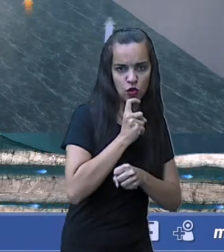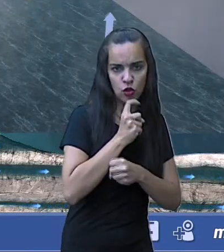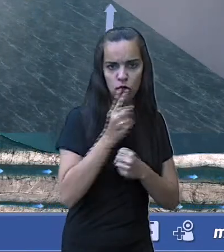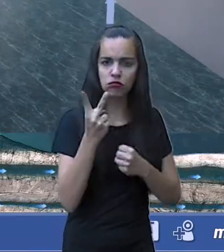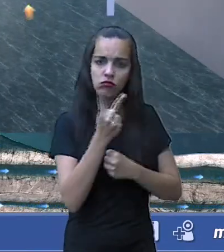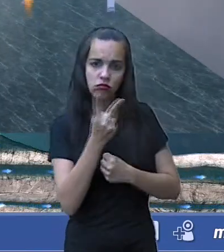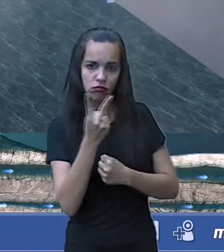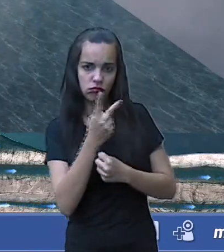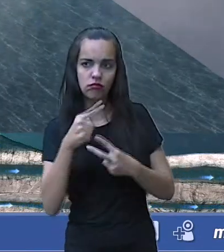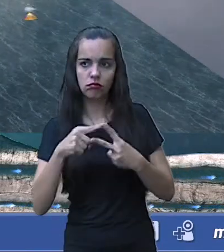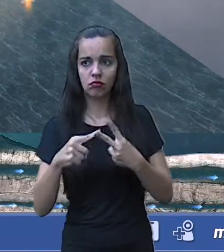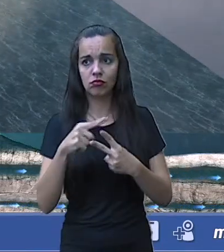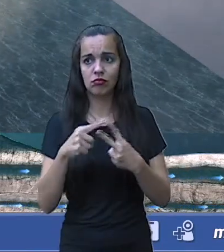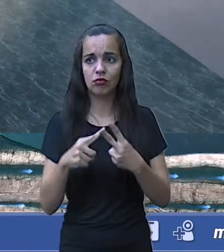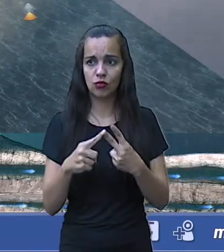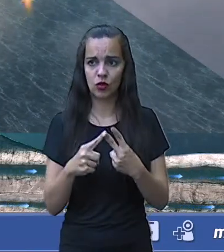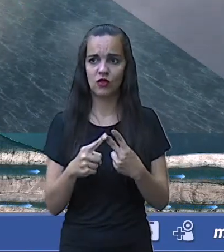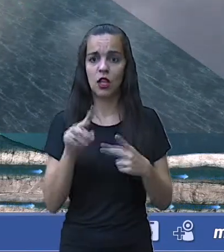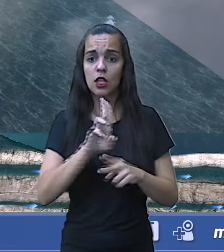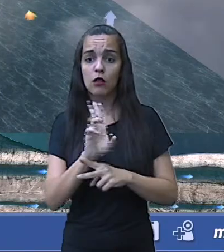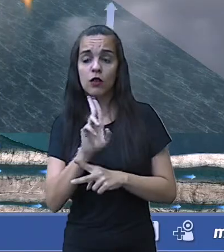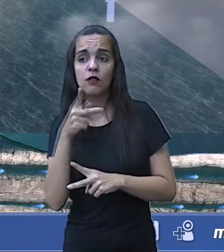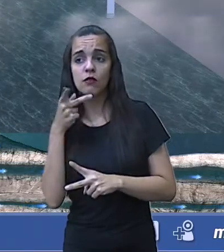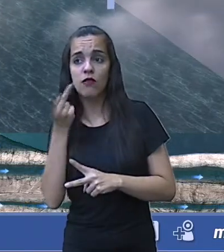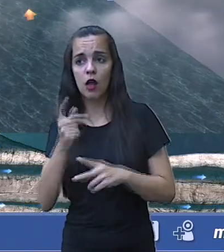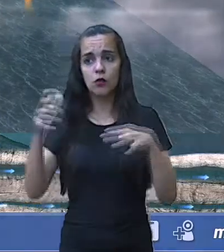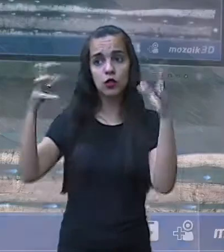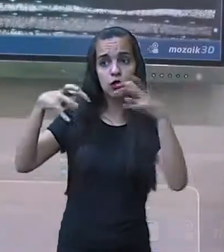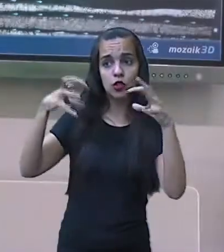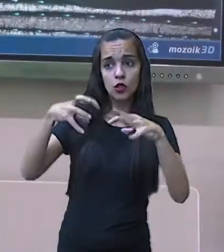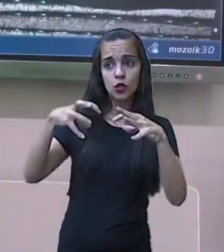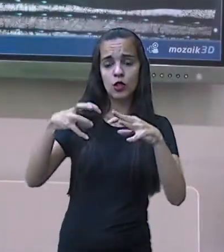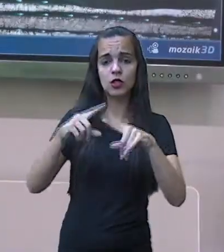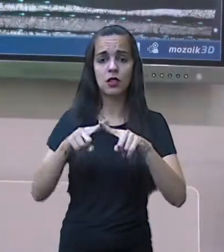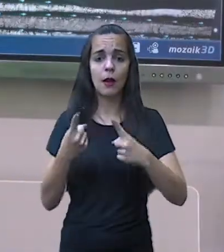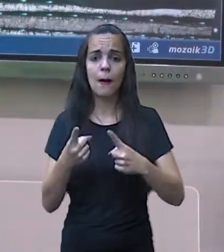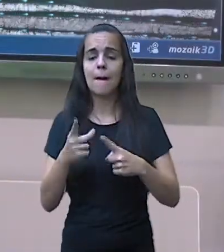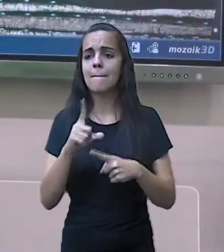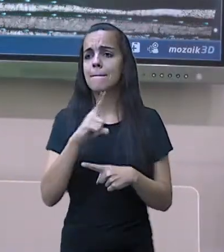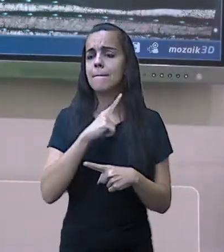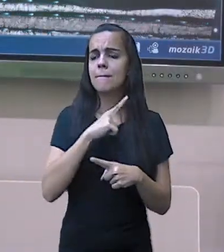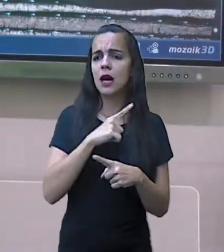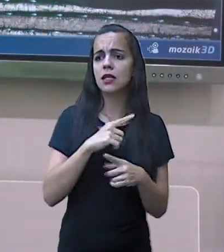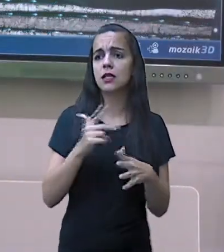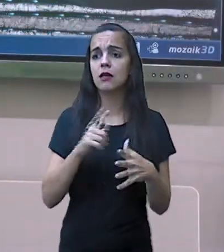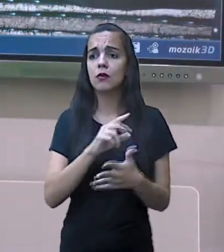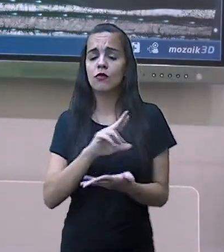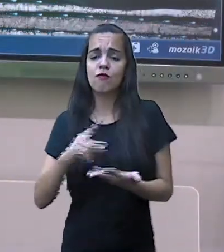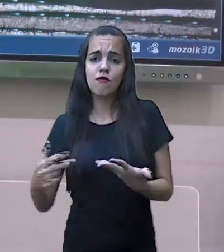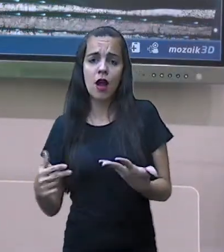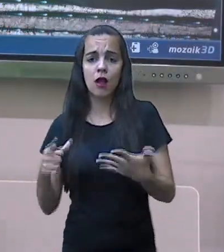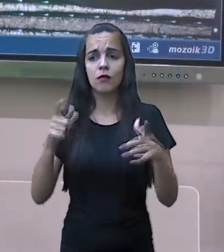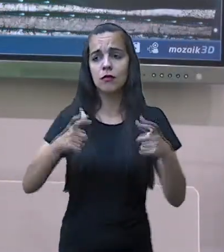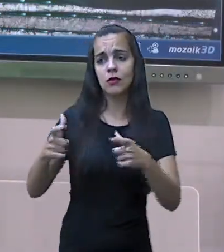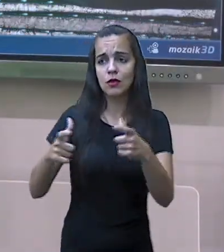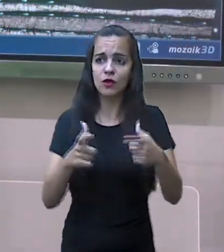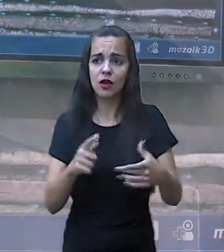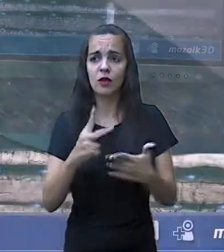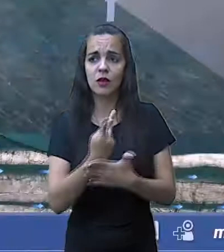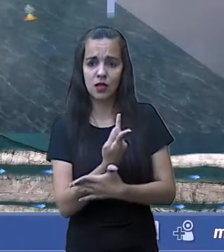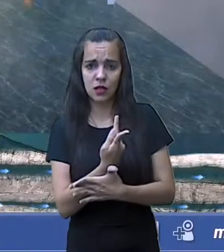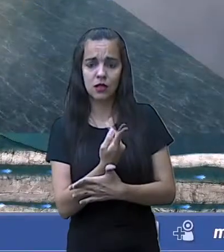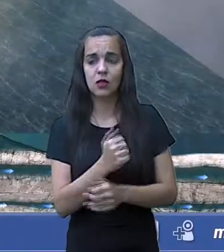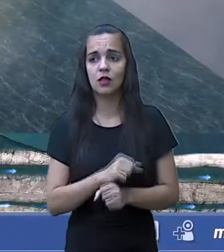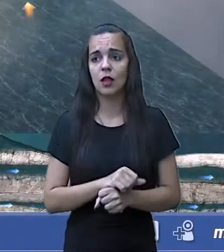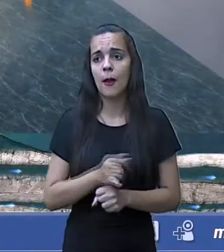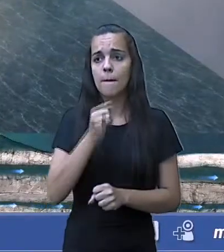estados. E nós chamamos de chuva. Nós que moramos em um país tropical, nós falamos de chuva e pensamos só